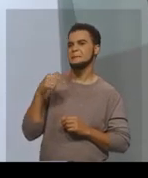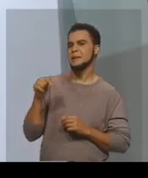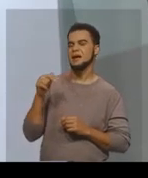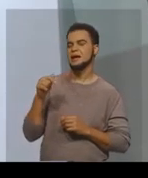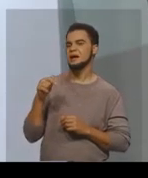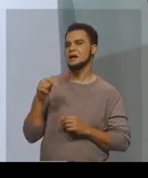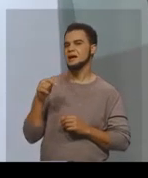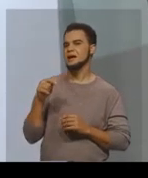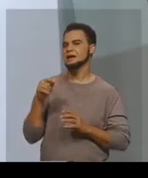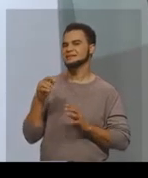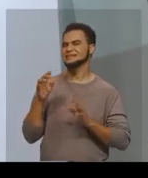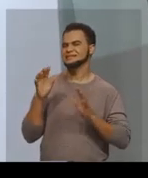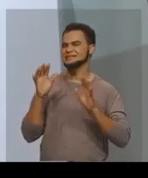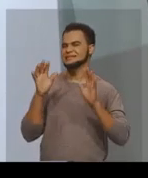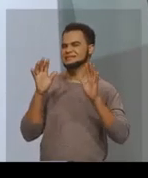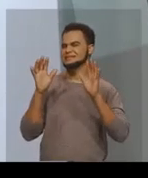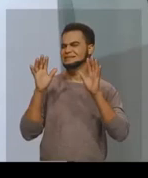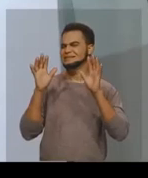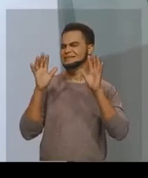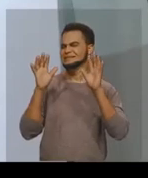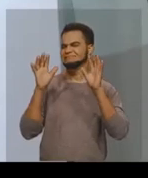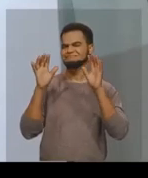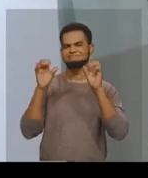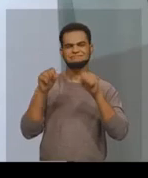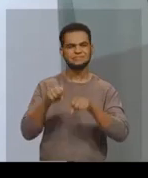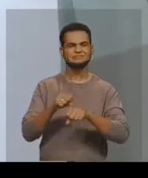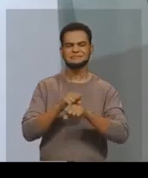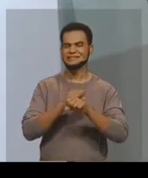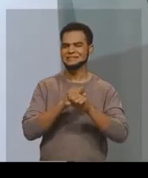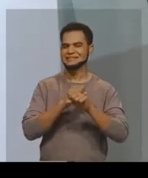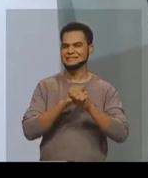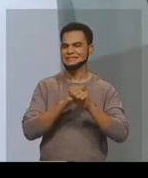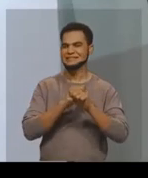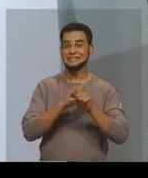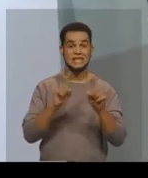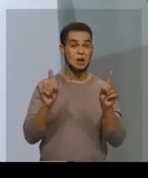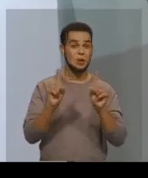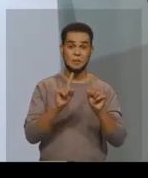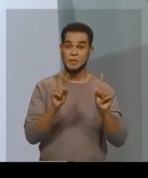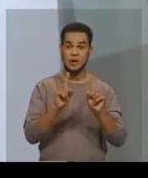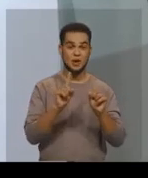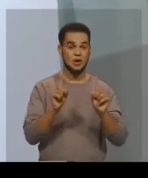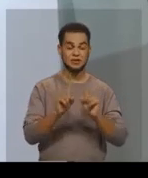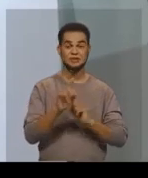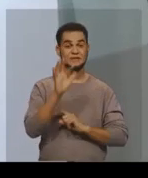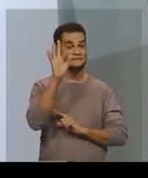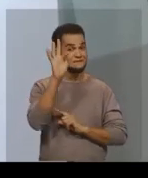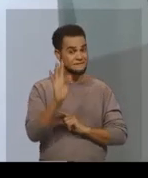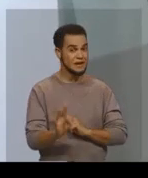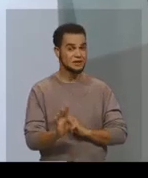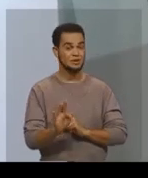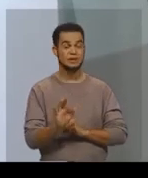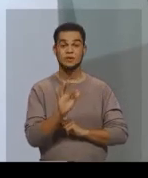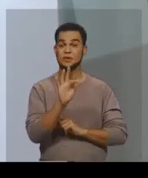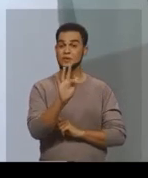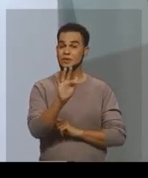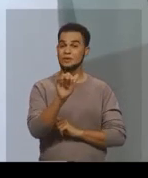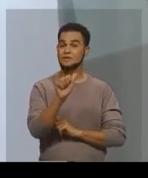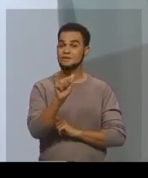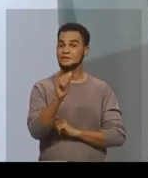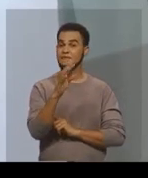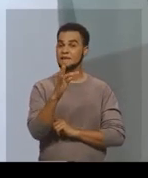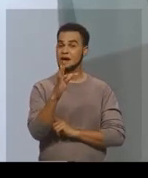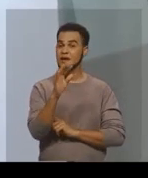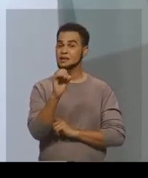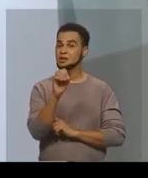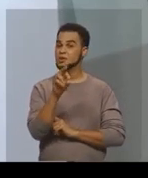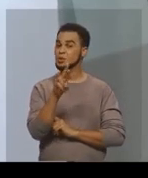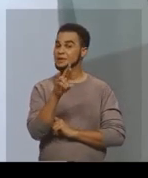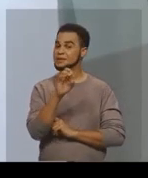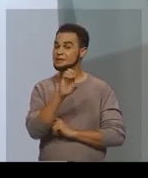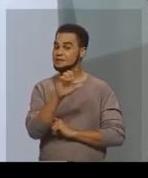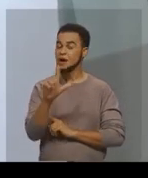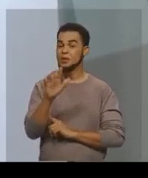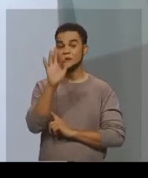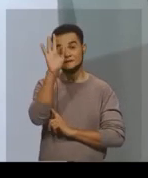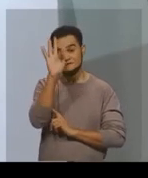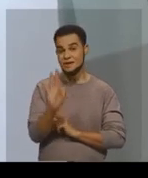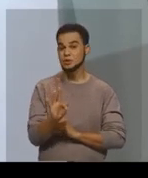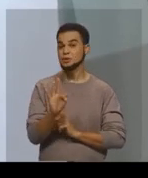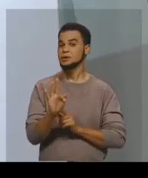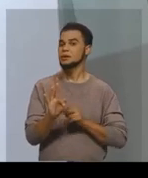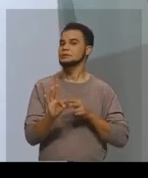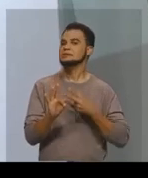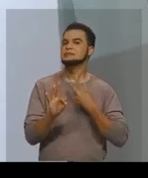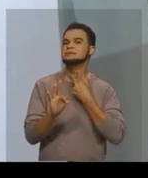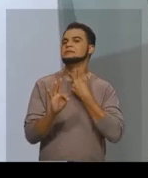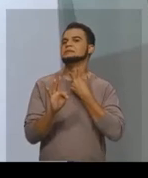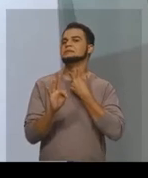2. A gente sempre fez isso. Mas em fatorial você não pode fazer isso de assim, Simplificar,